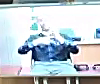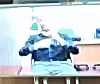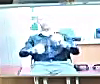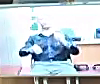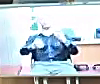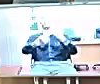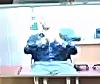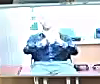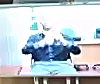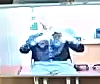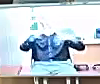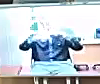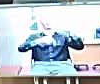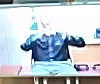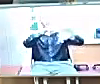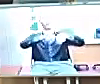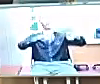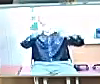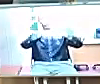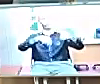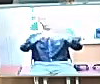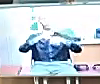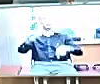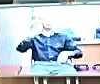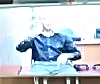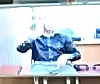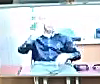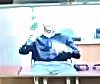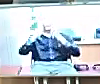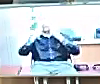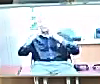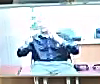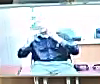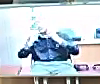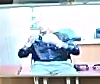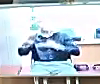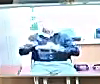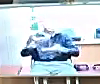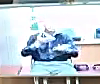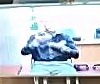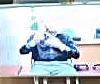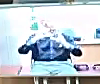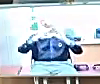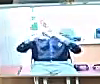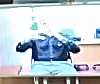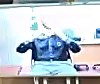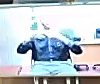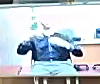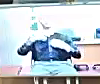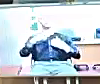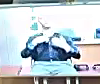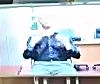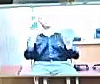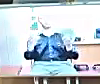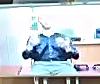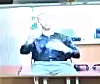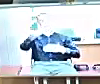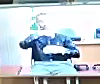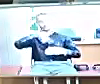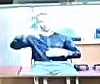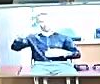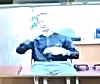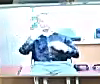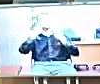rurais de portas abertas ouvindo intermediando enfim é ea nossa proposta